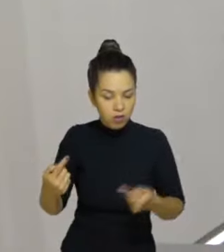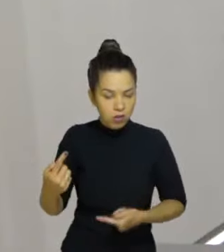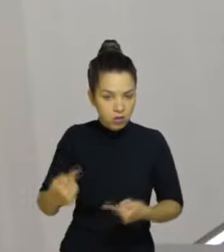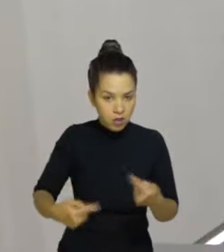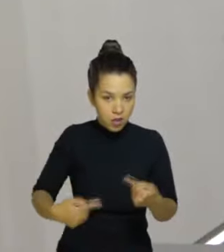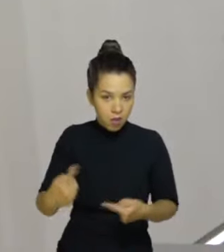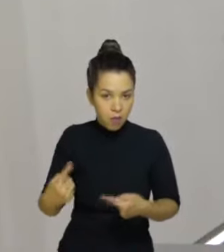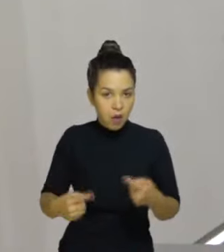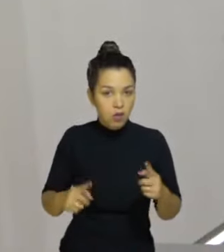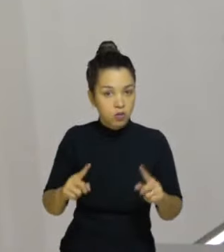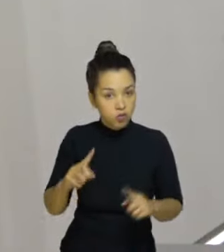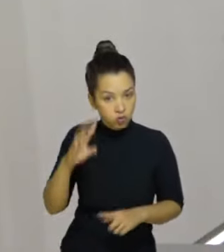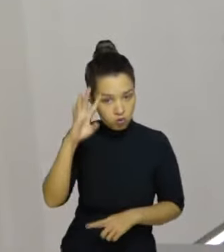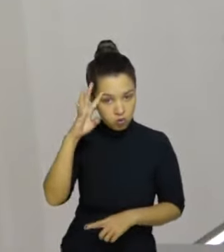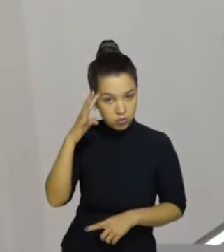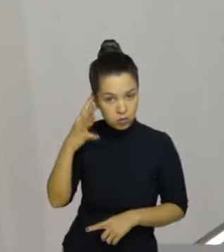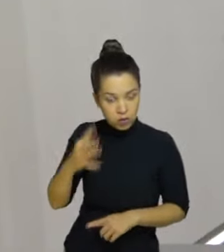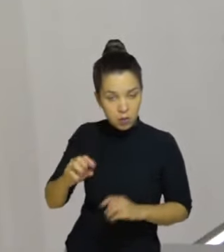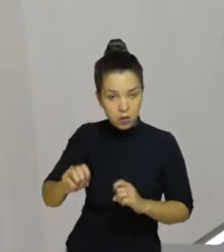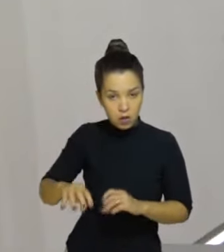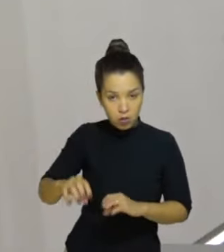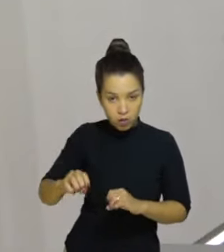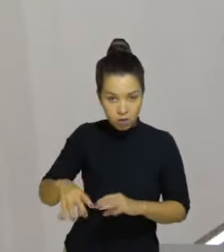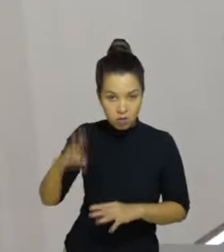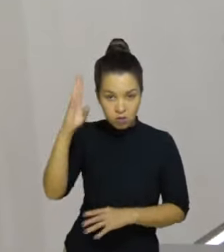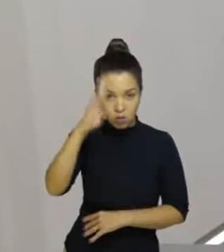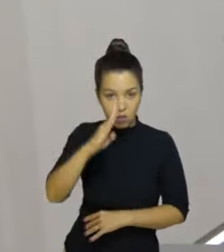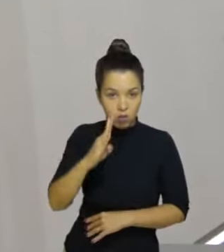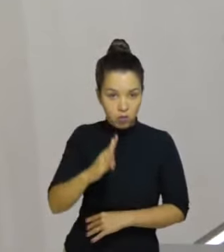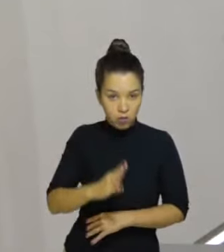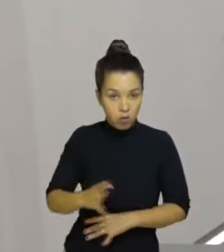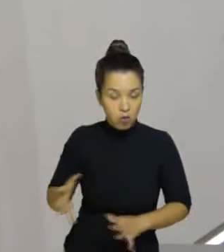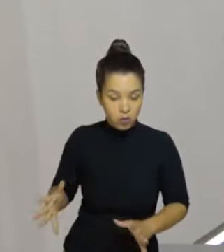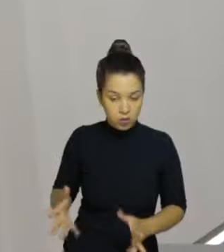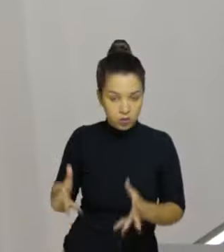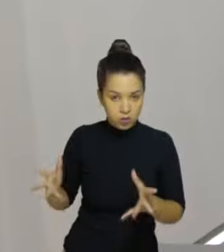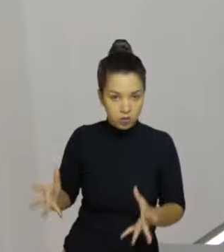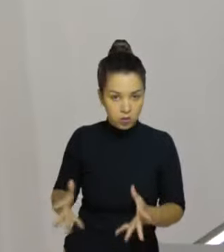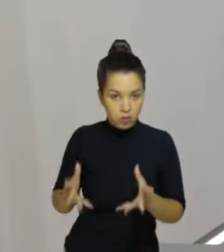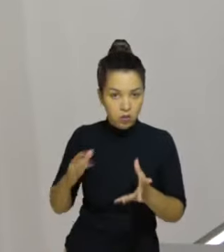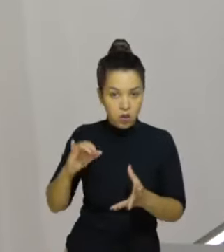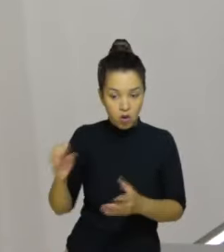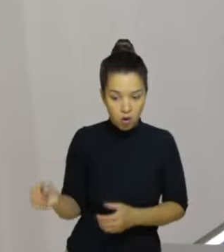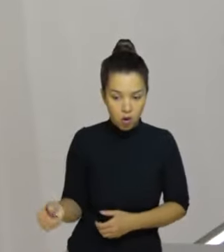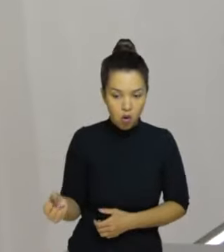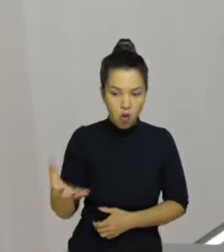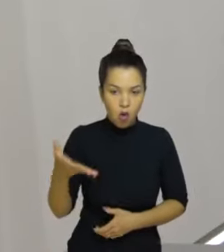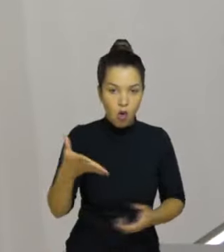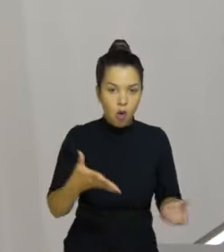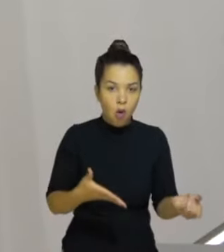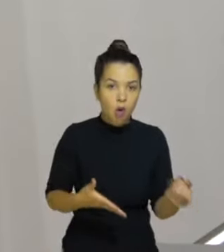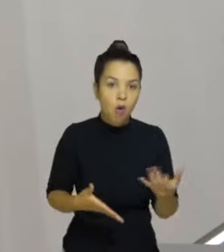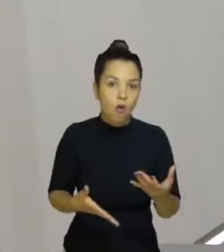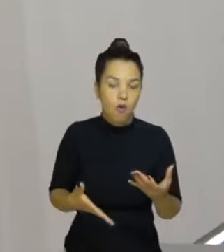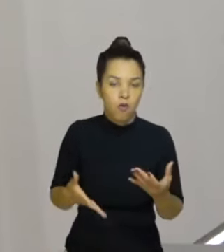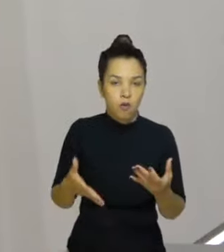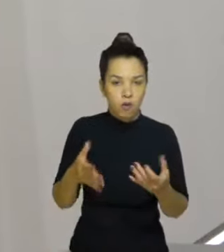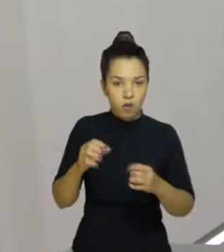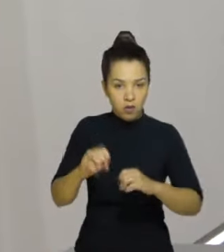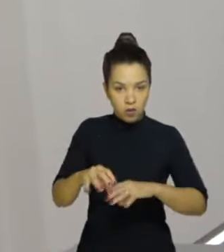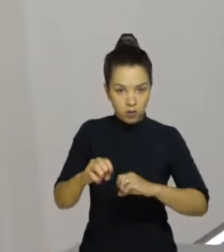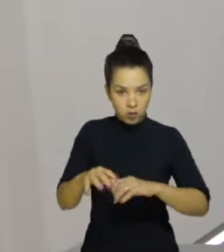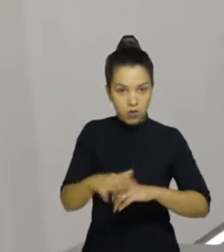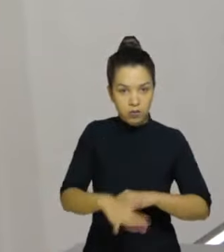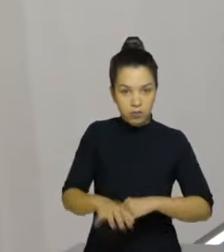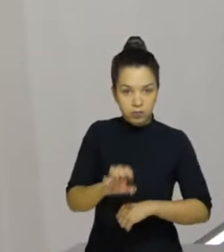para a educação brasileira e para o incentivo à inovação educacional em Santa Catarina.